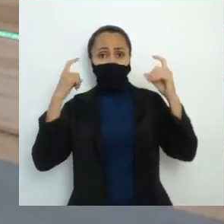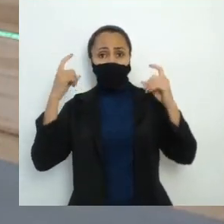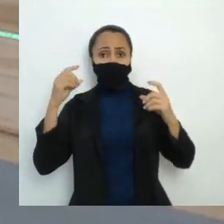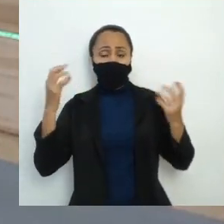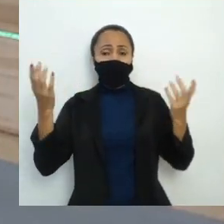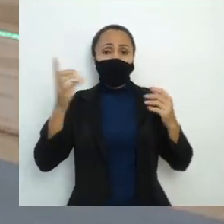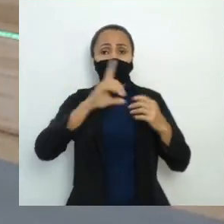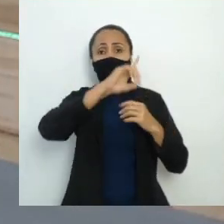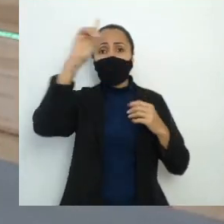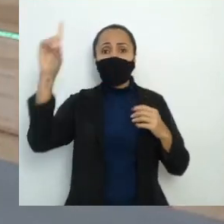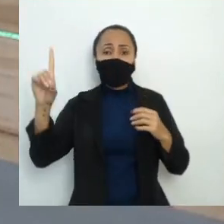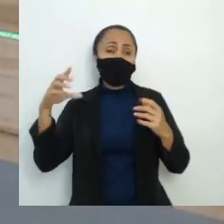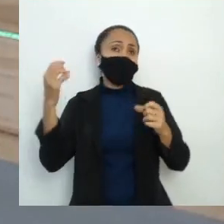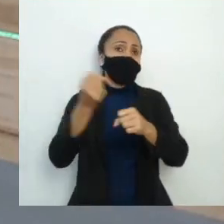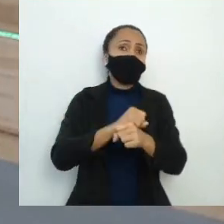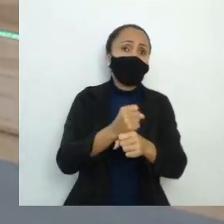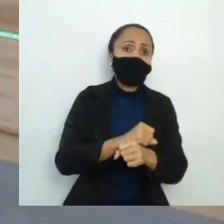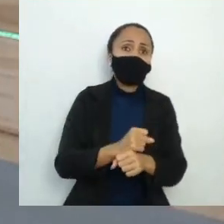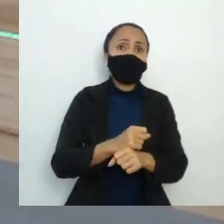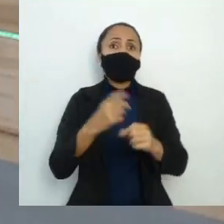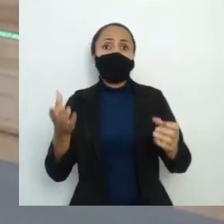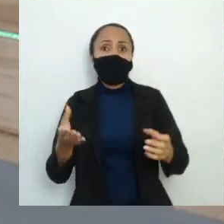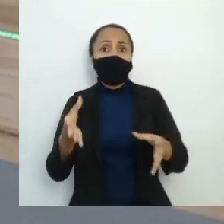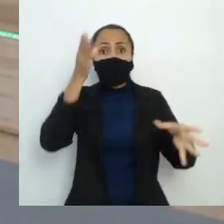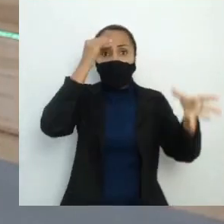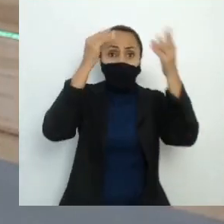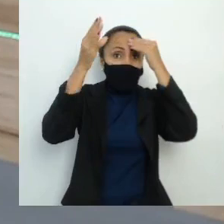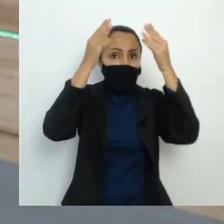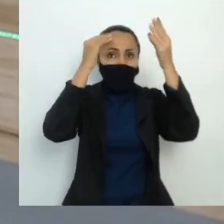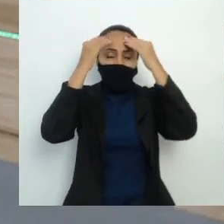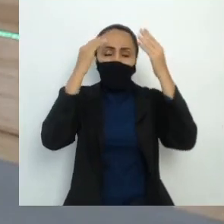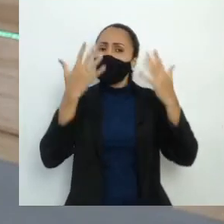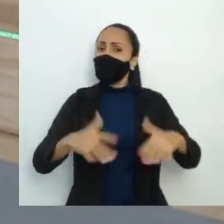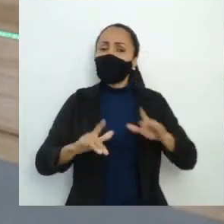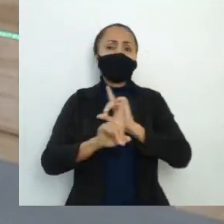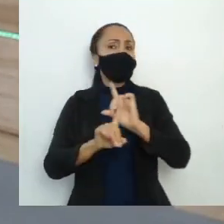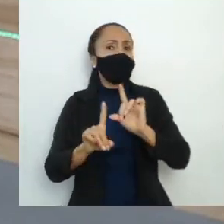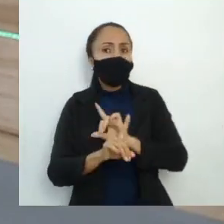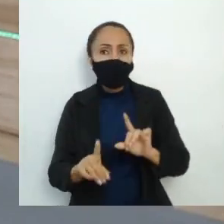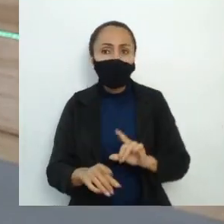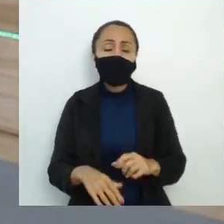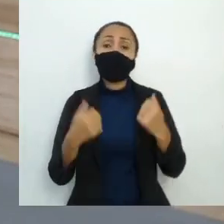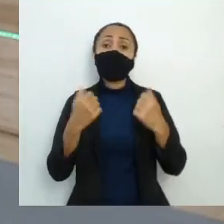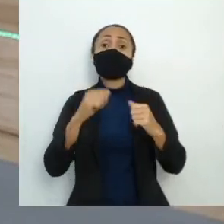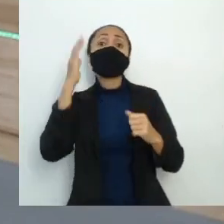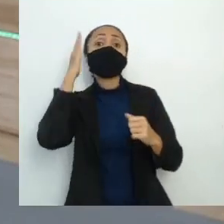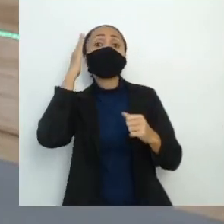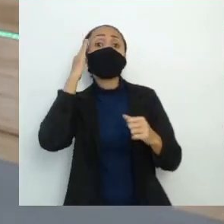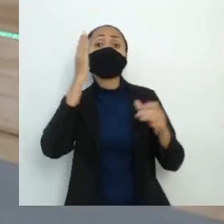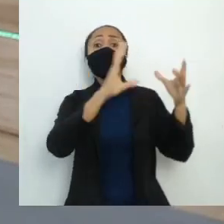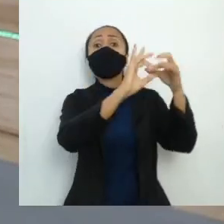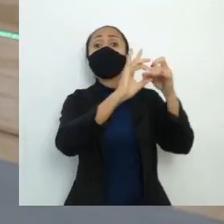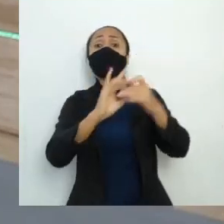o que é que aconteceu, eu tenho que decorar, eu tenho que fazer isso, fazer aquilo, mas não é. É uma questão de você entender o contexto